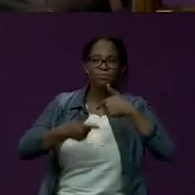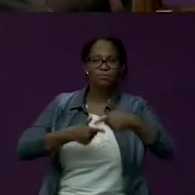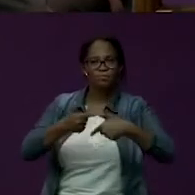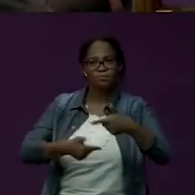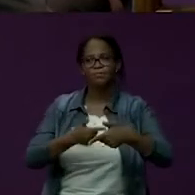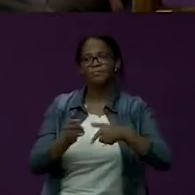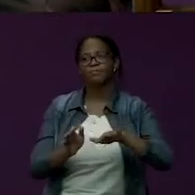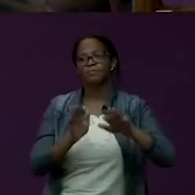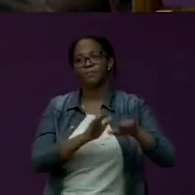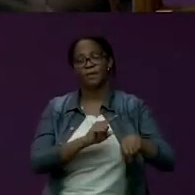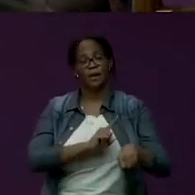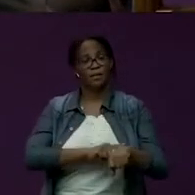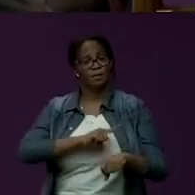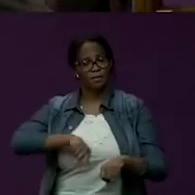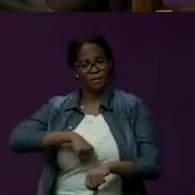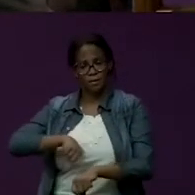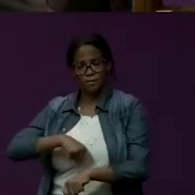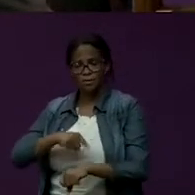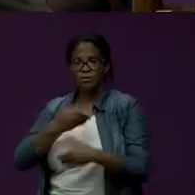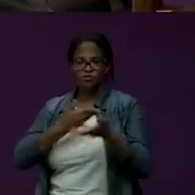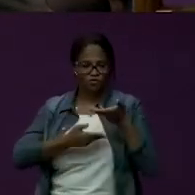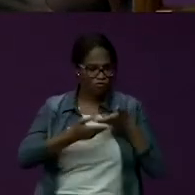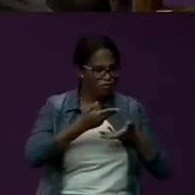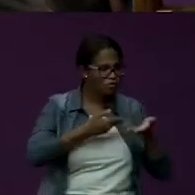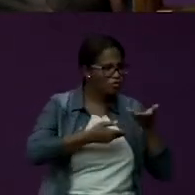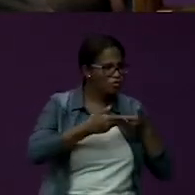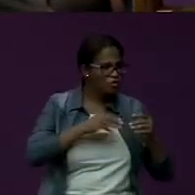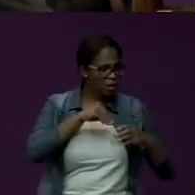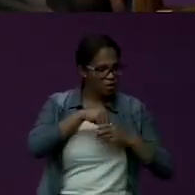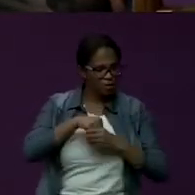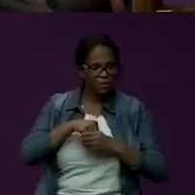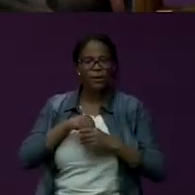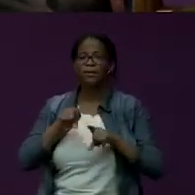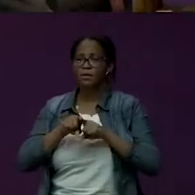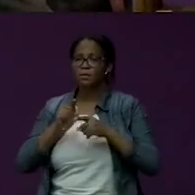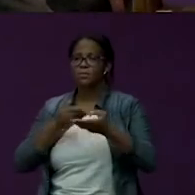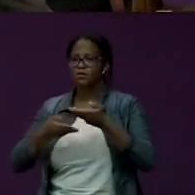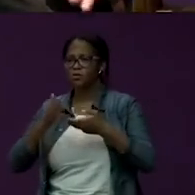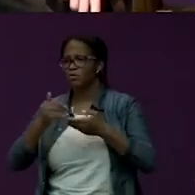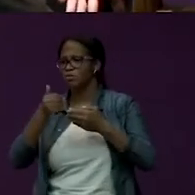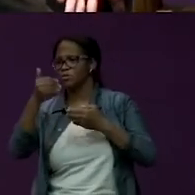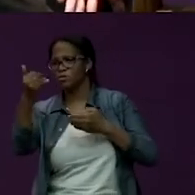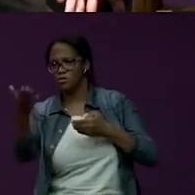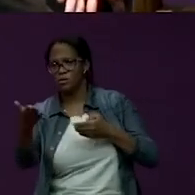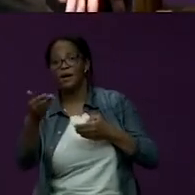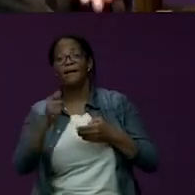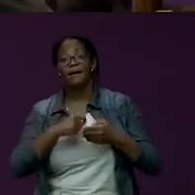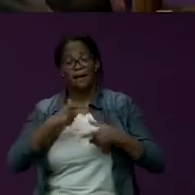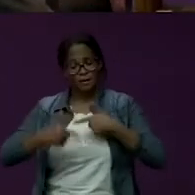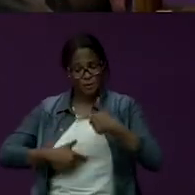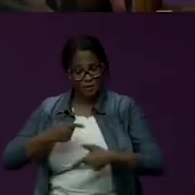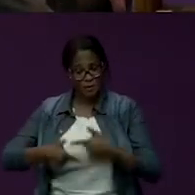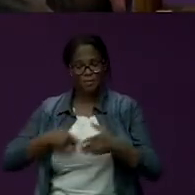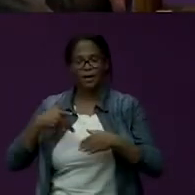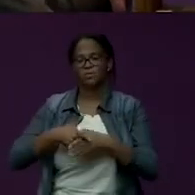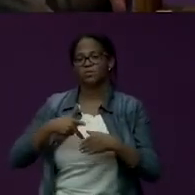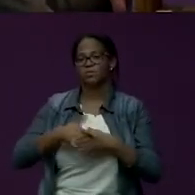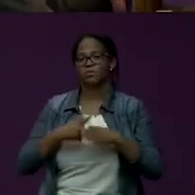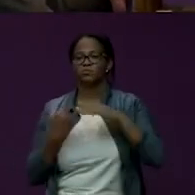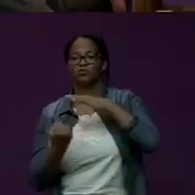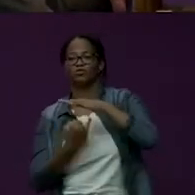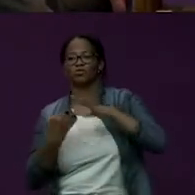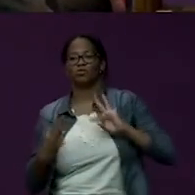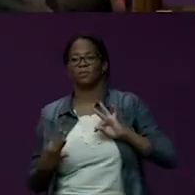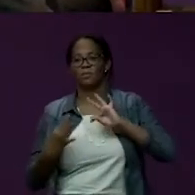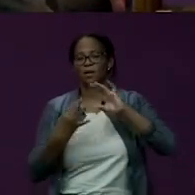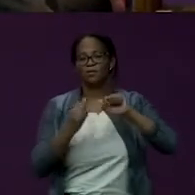tempo todo, e fazer esses diálogos internos e externos é uma conjuntura que exige muito trabalho institucional. Eu acho que isso é